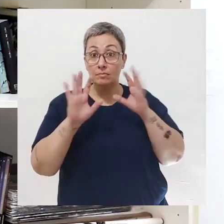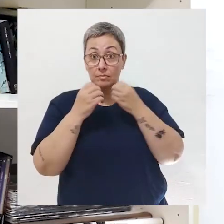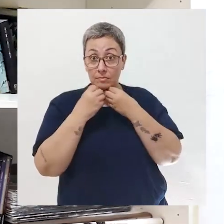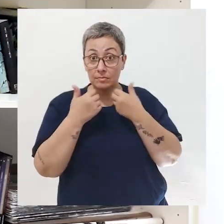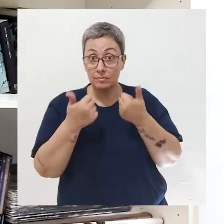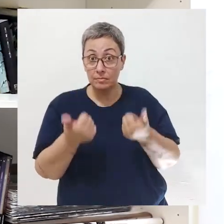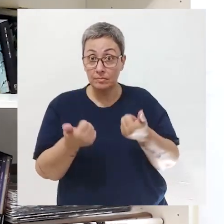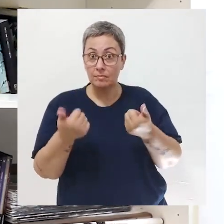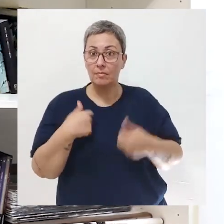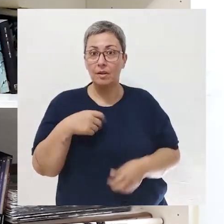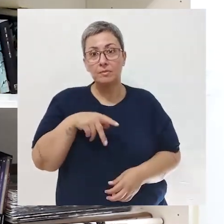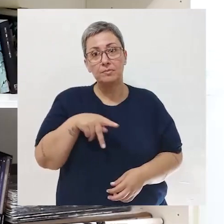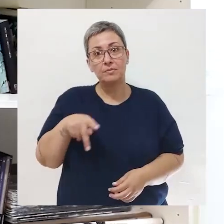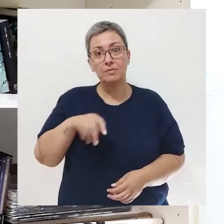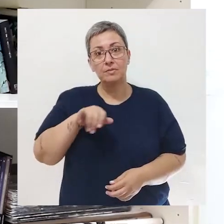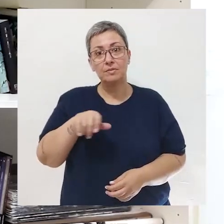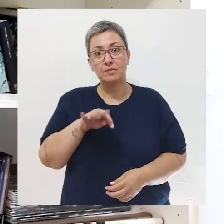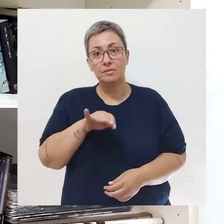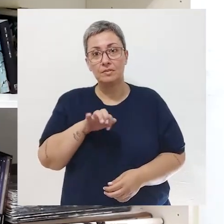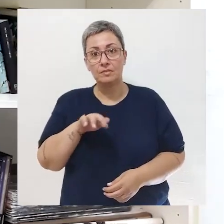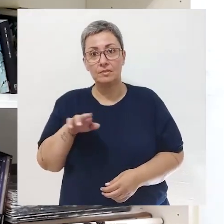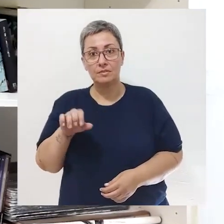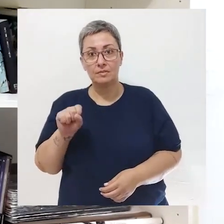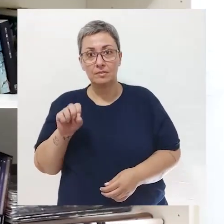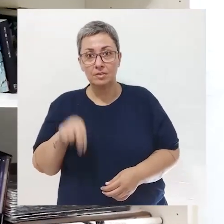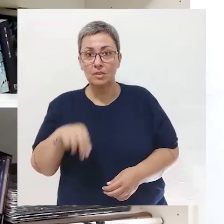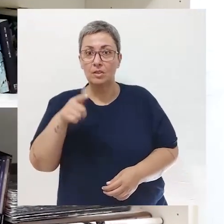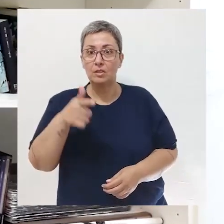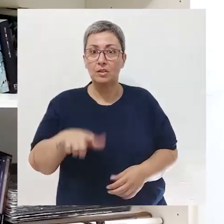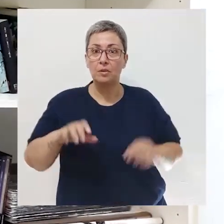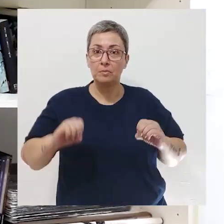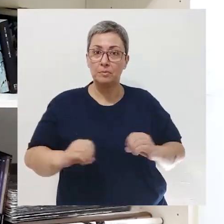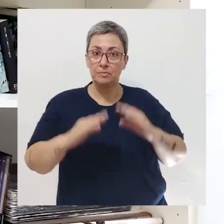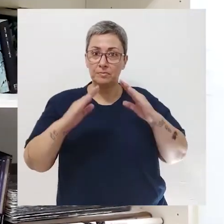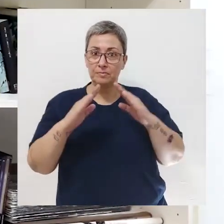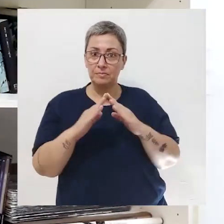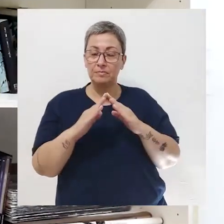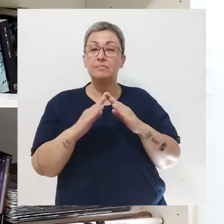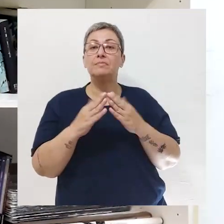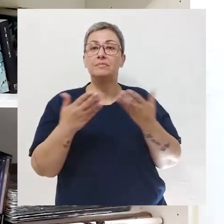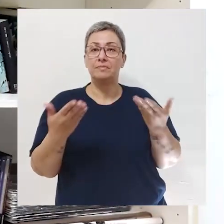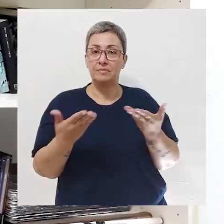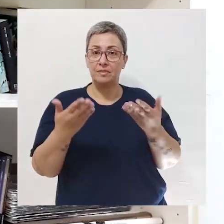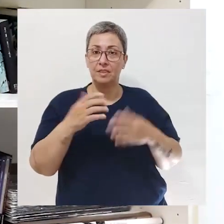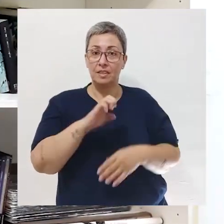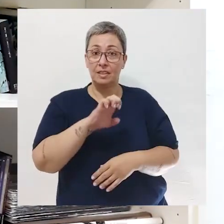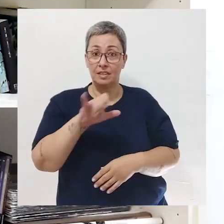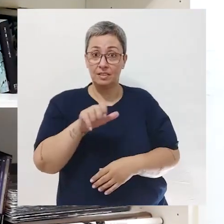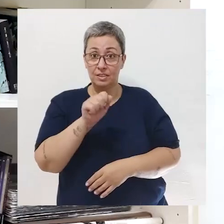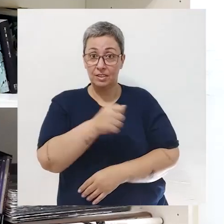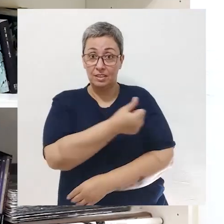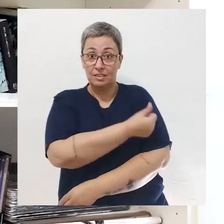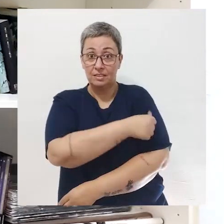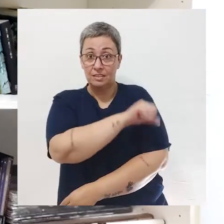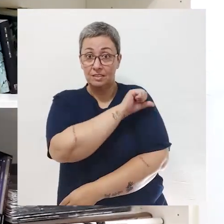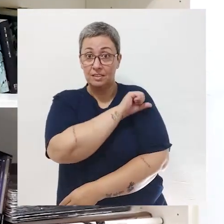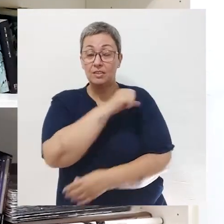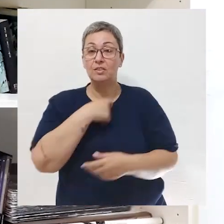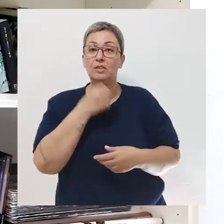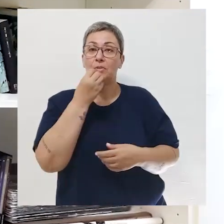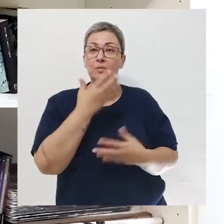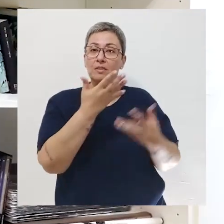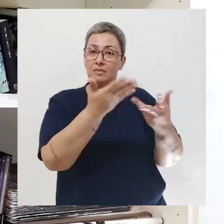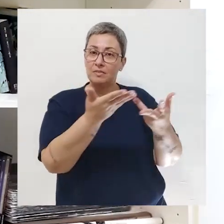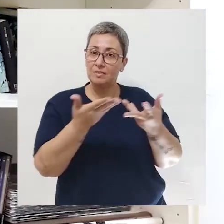Tudo bem com vocês? Eu sou o professor Jefferson e esse é mais um programa Saberes em Casa para a EJA do ciclo 2.